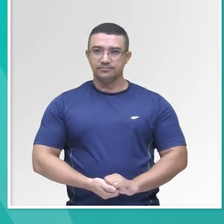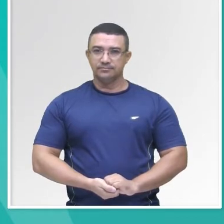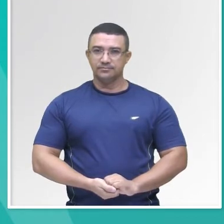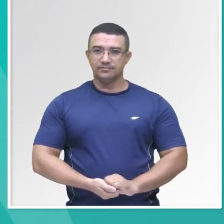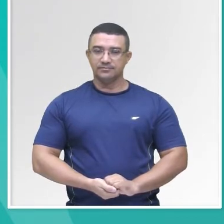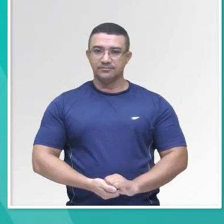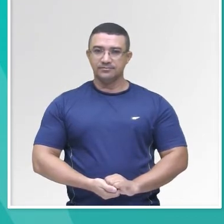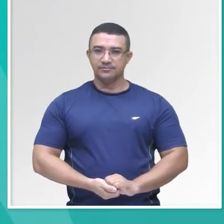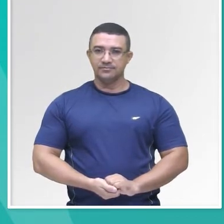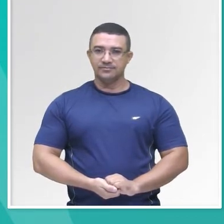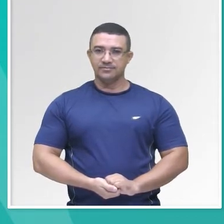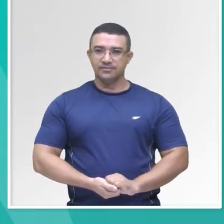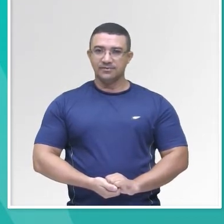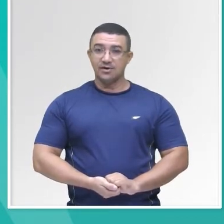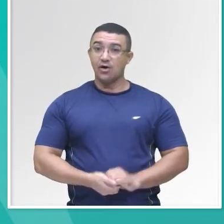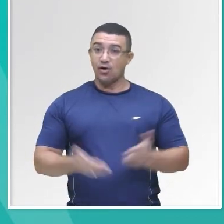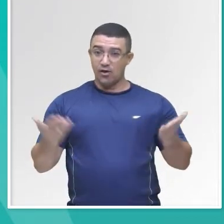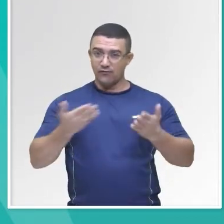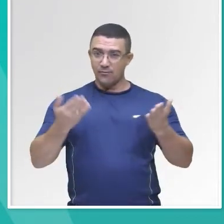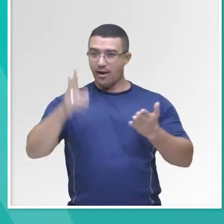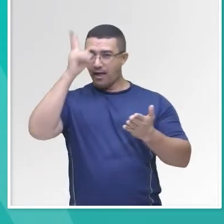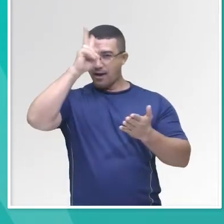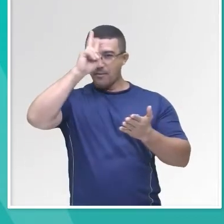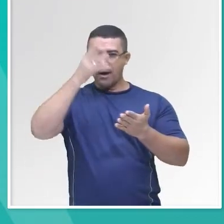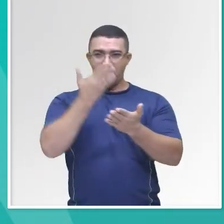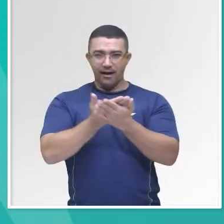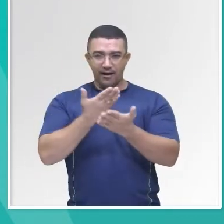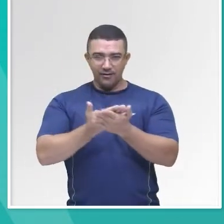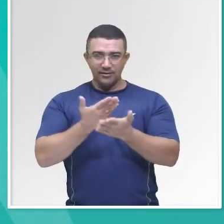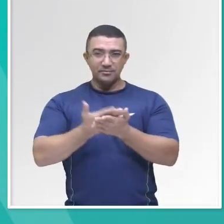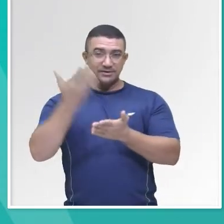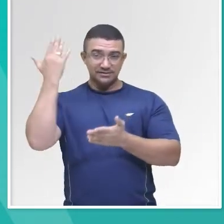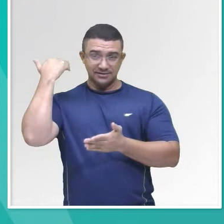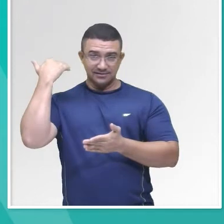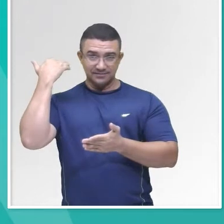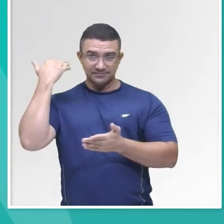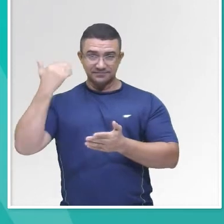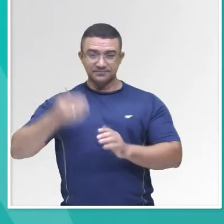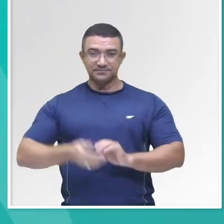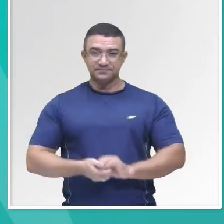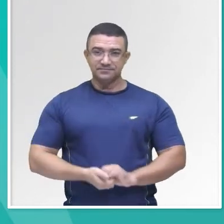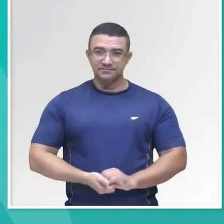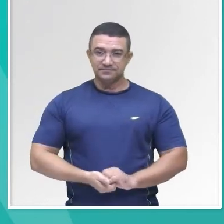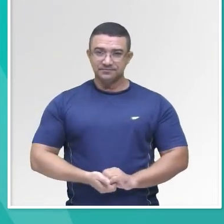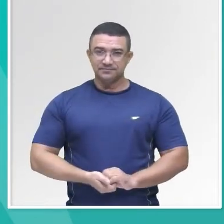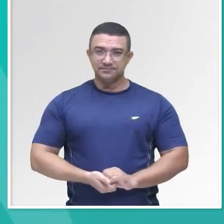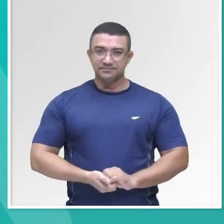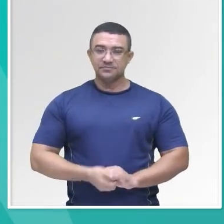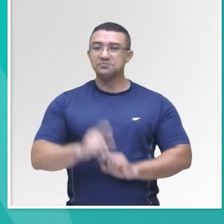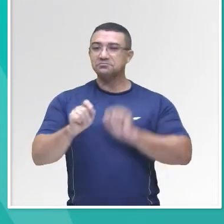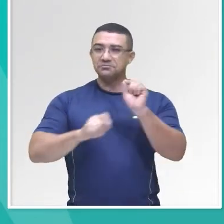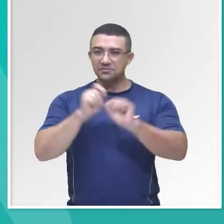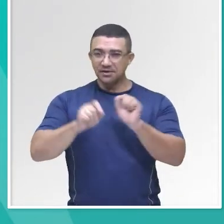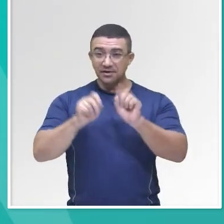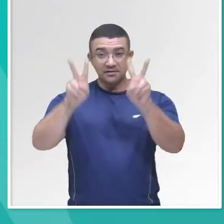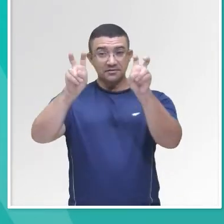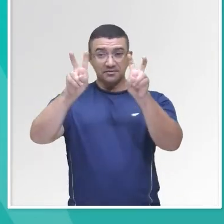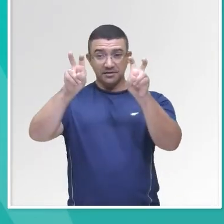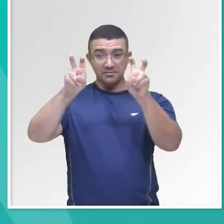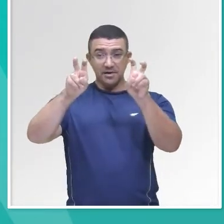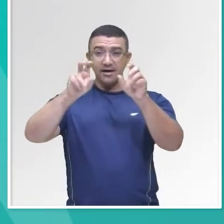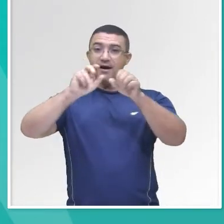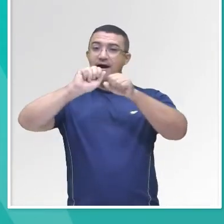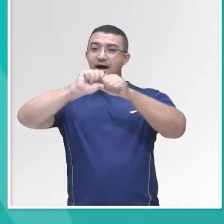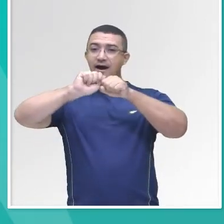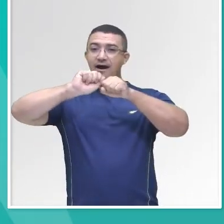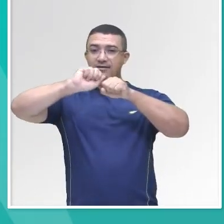Vamos a nossa revisão, vamos revisar aí a nossa aula anterior com os advérbios. Então,